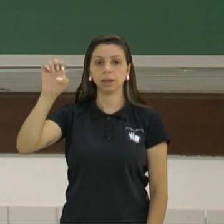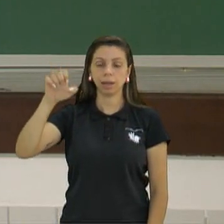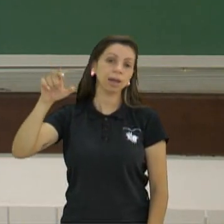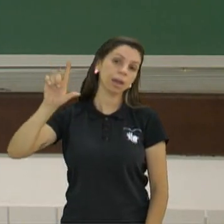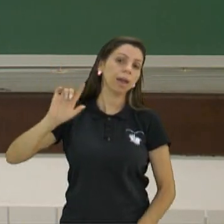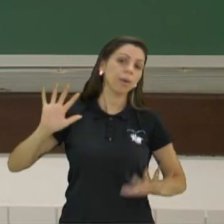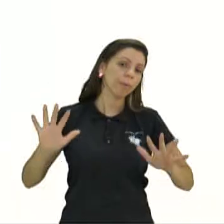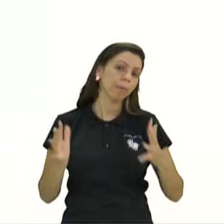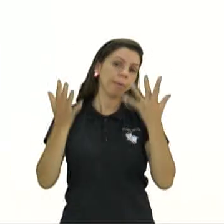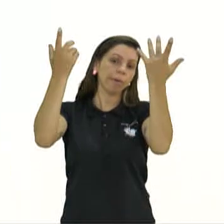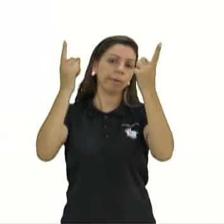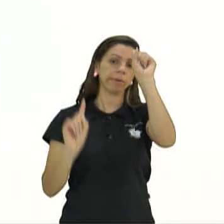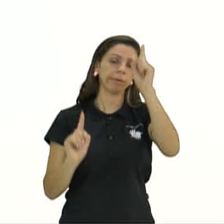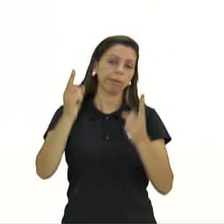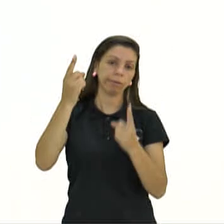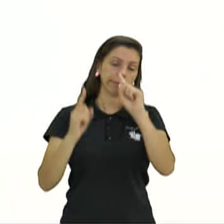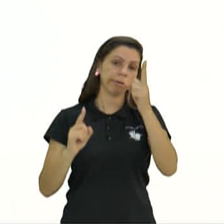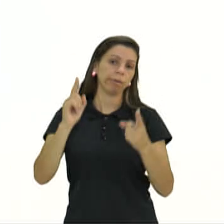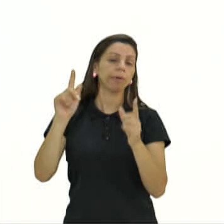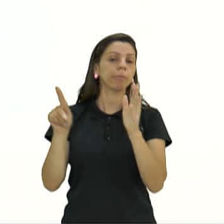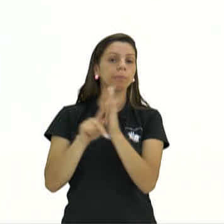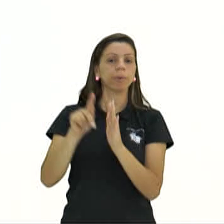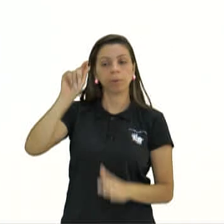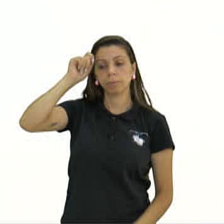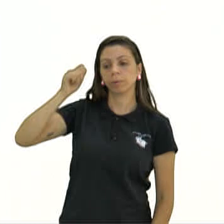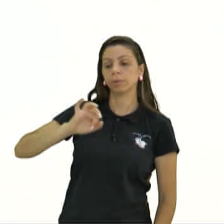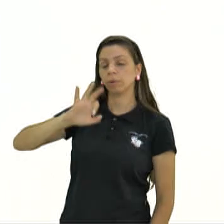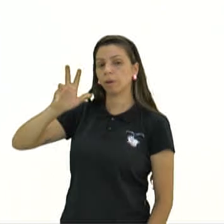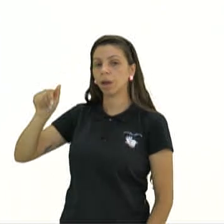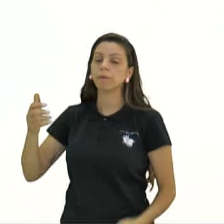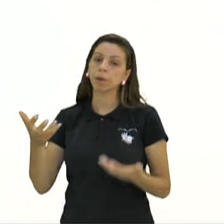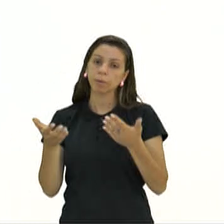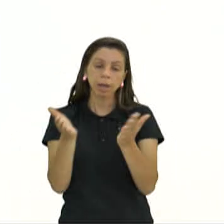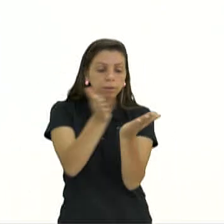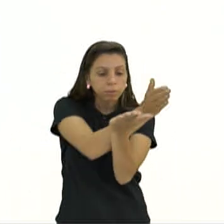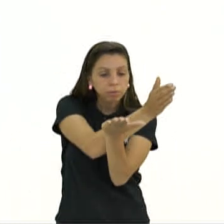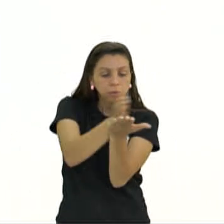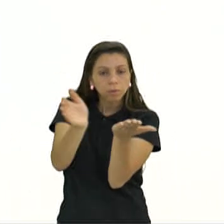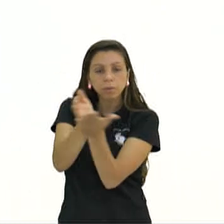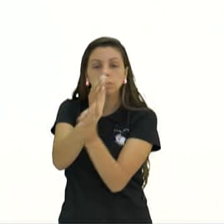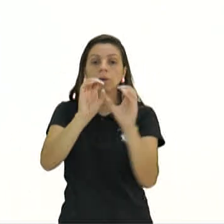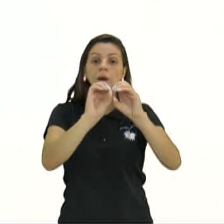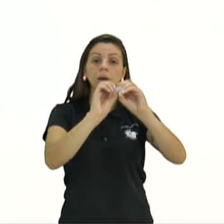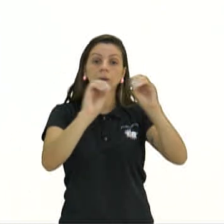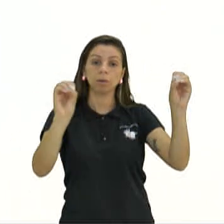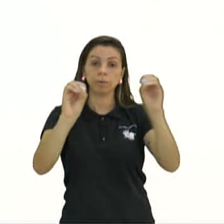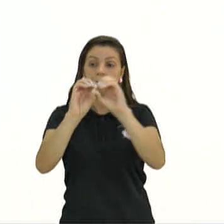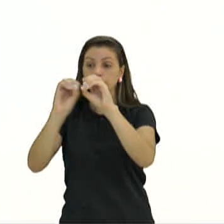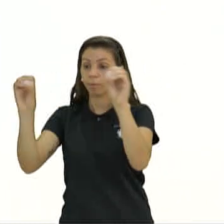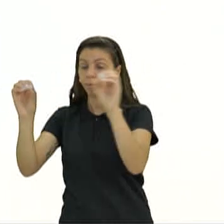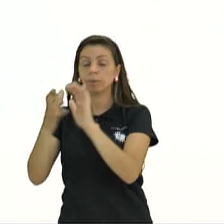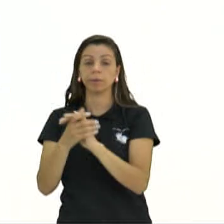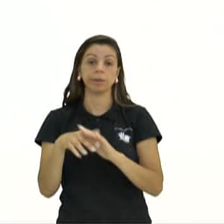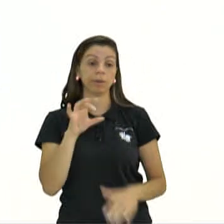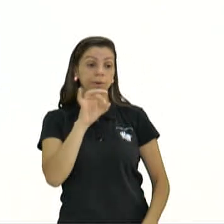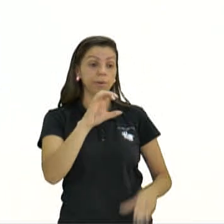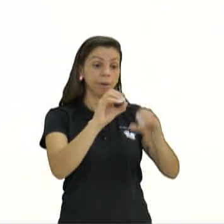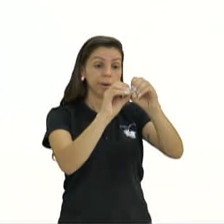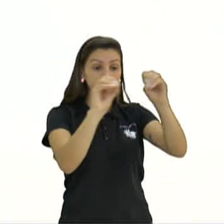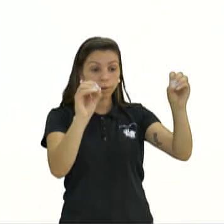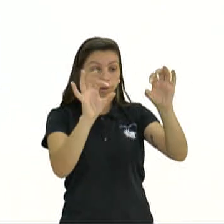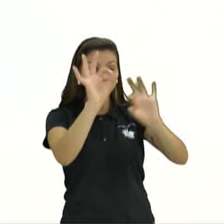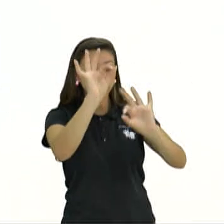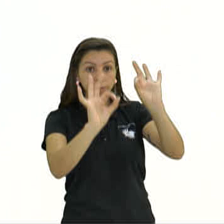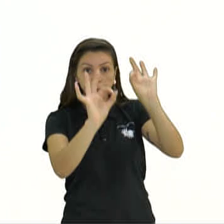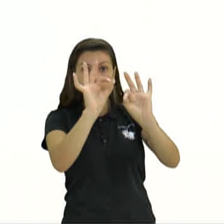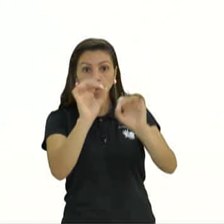brasileiro. E divida-os em orações. Lembre-se de que cada oração é organizada